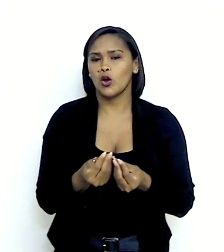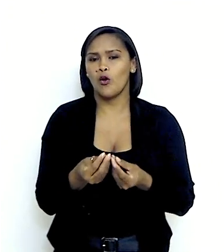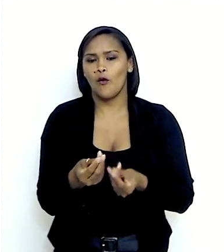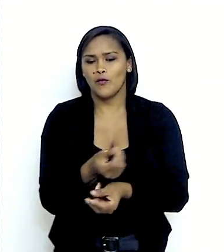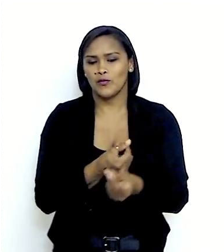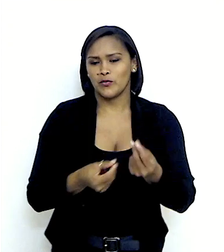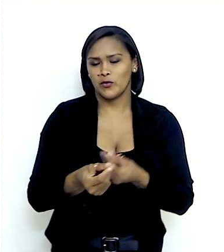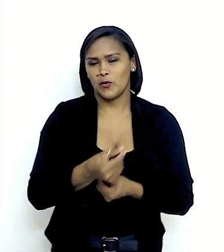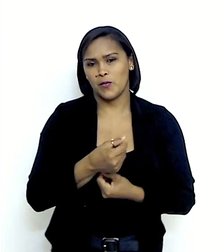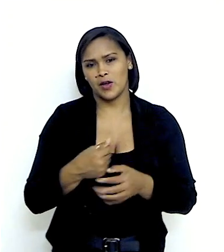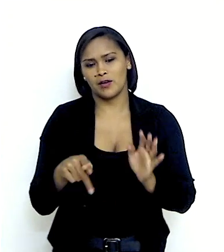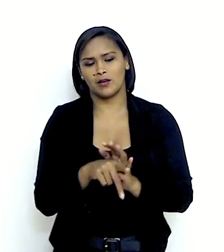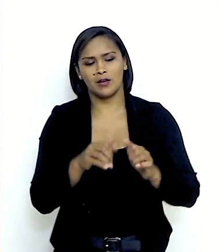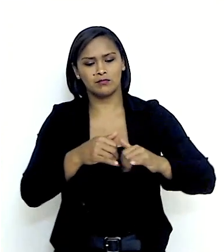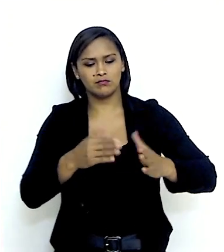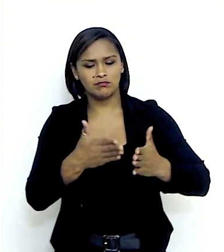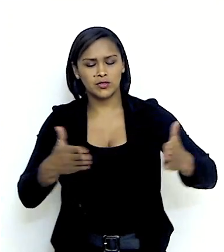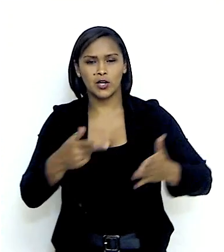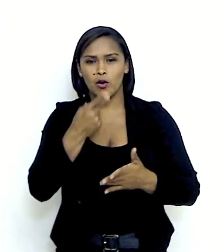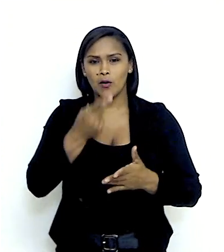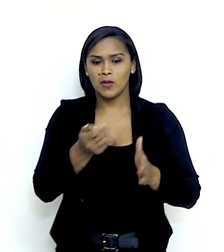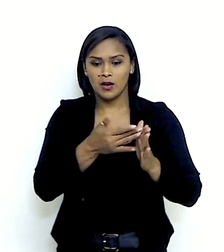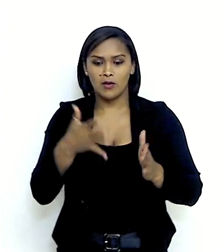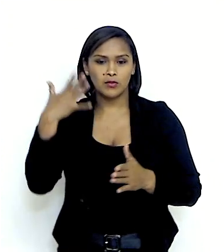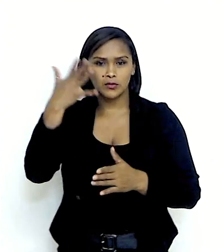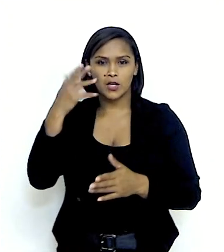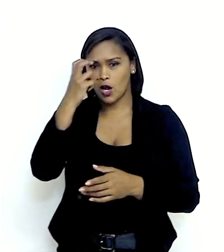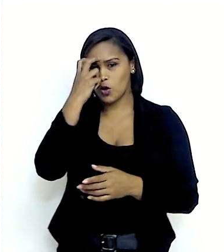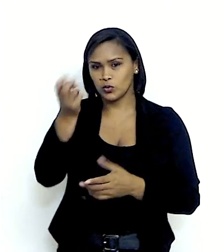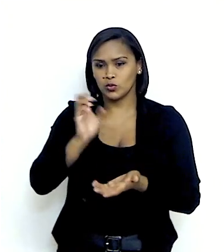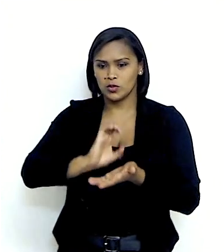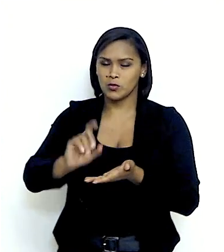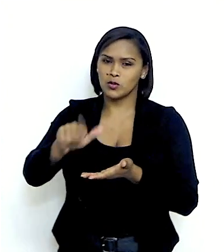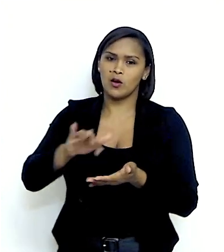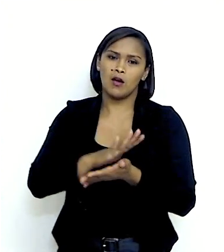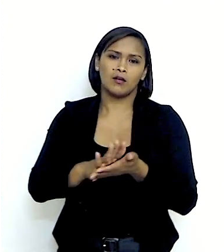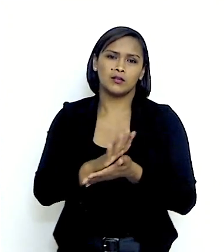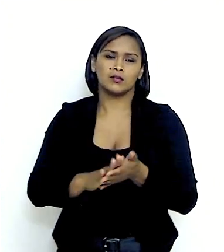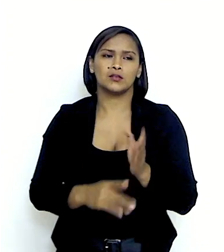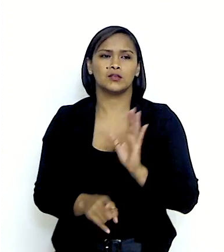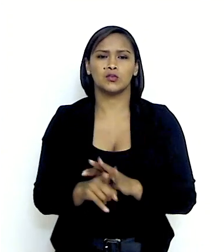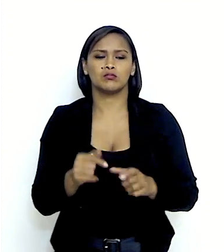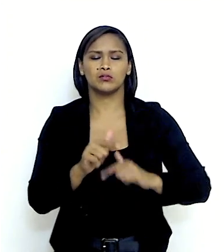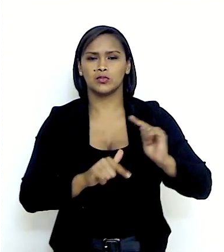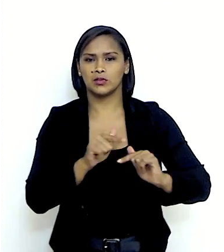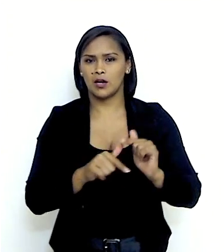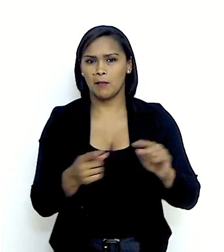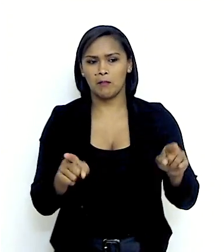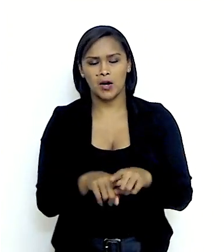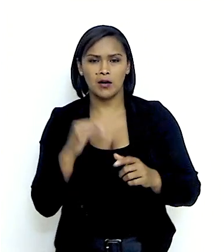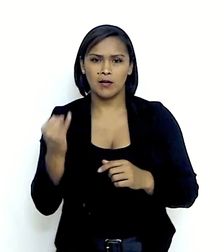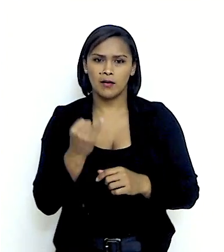doméstico. Então, existe aquilo que eu comentava no início da cultura exportadora. Então, há também um trabalho